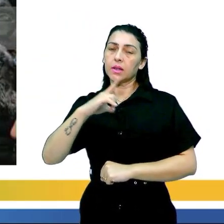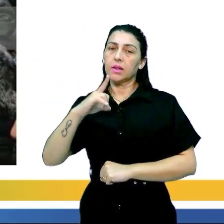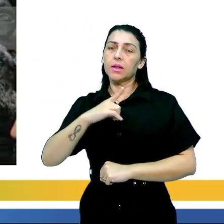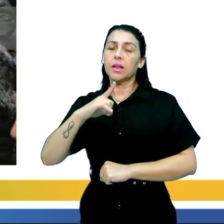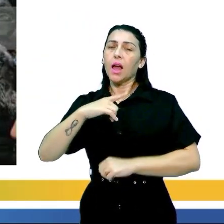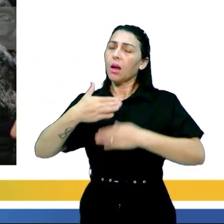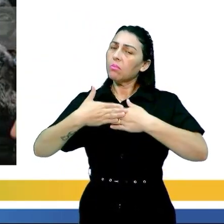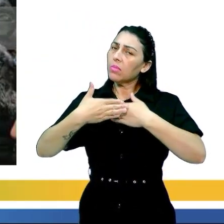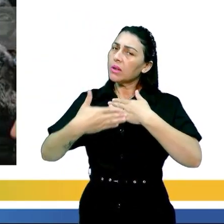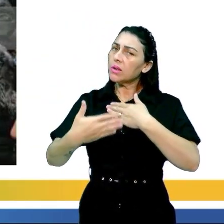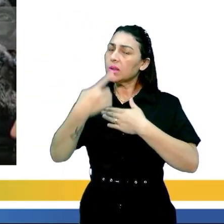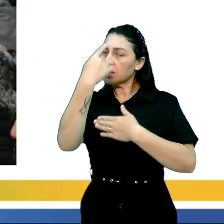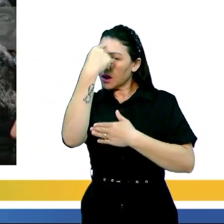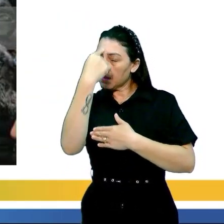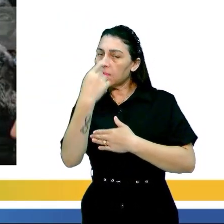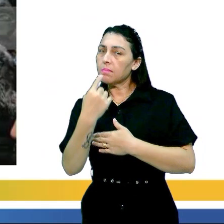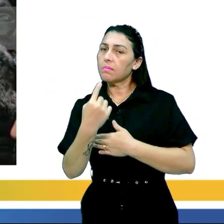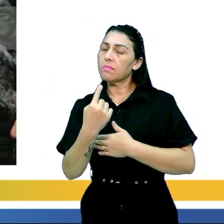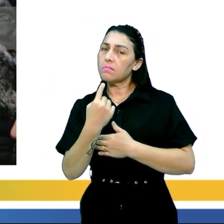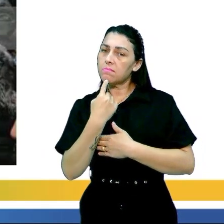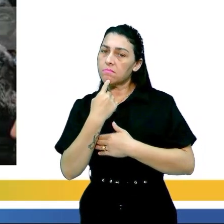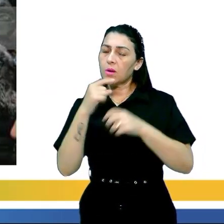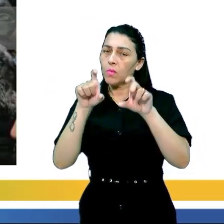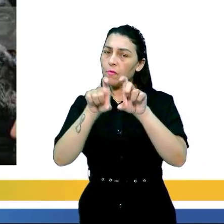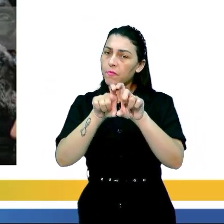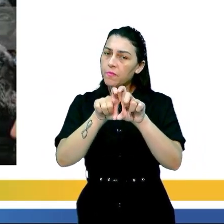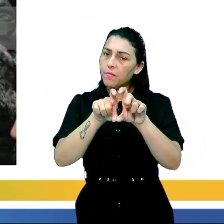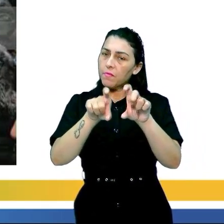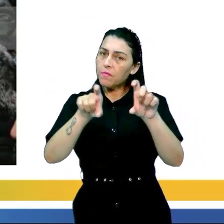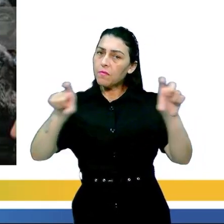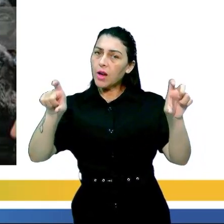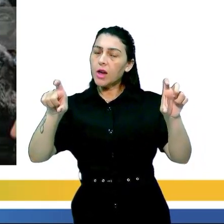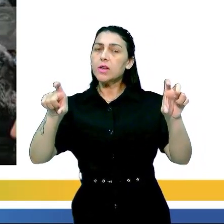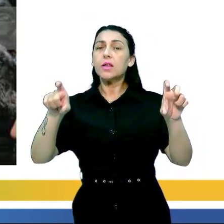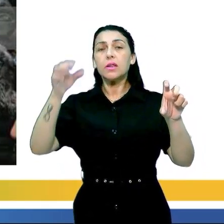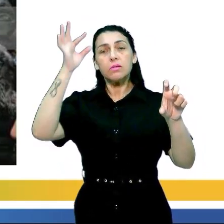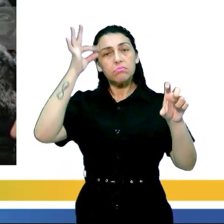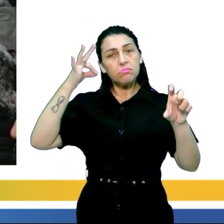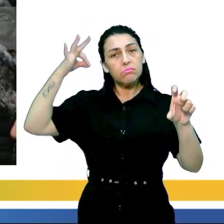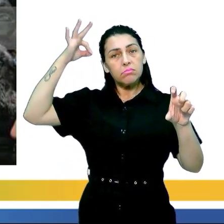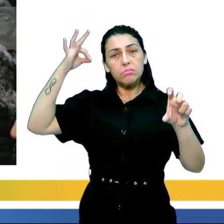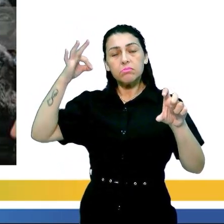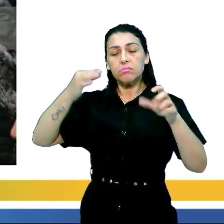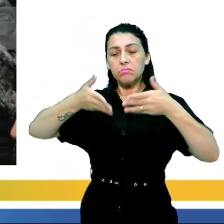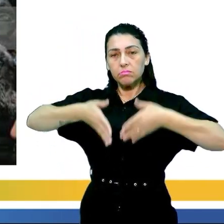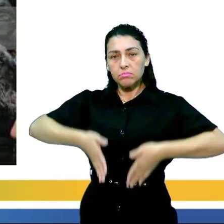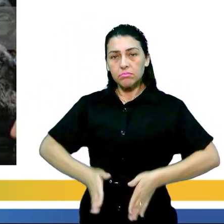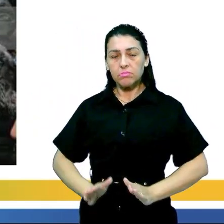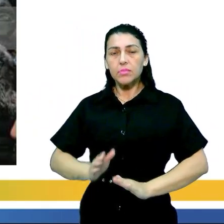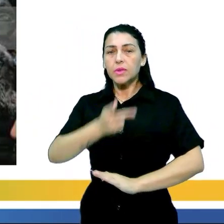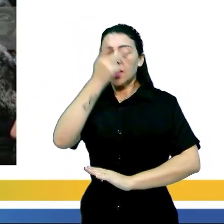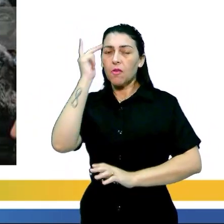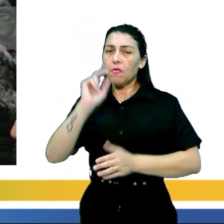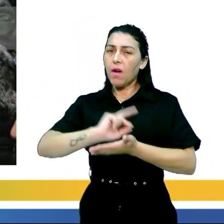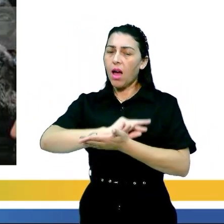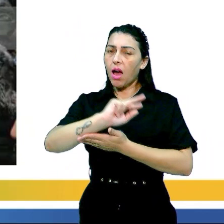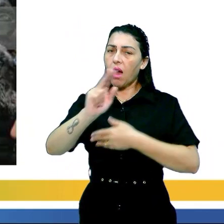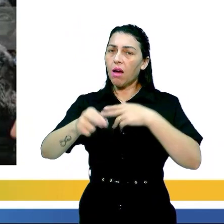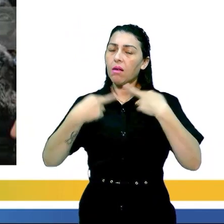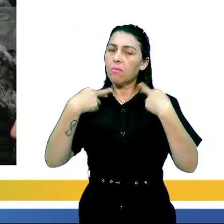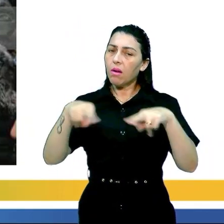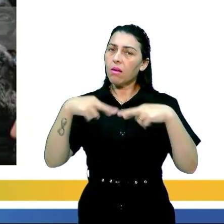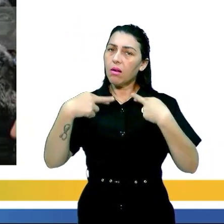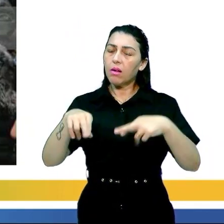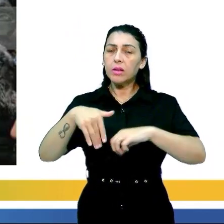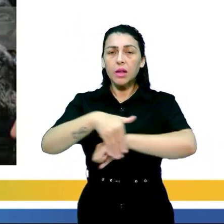a partir dessa imagem, a partir de uma faixa desses tunisianos, vários manifestantes na